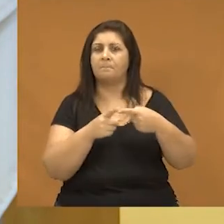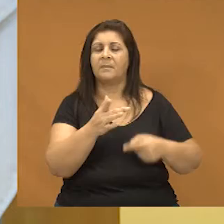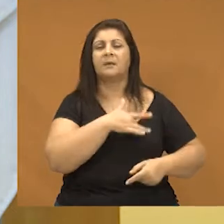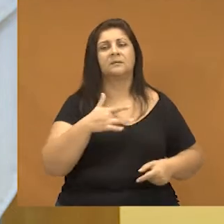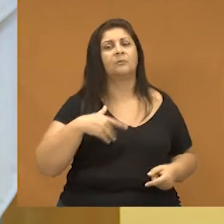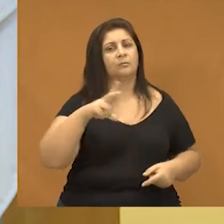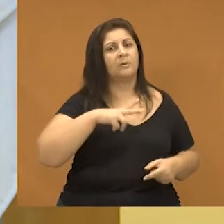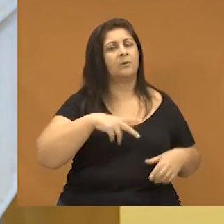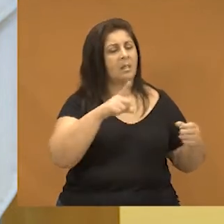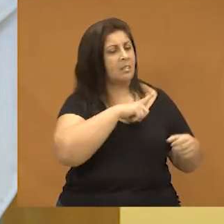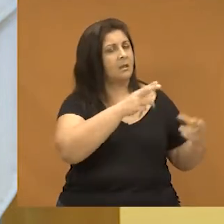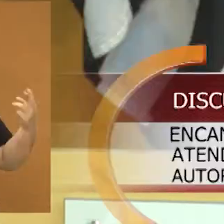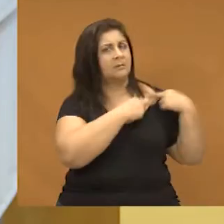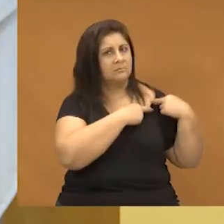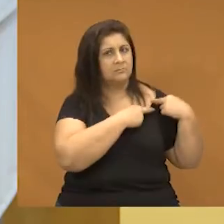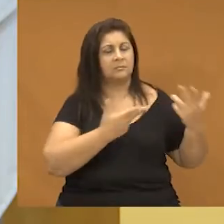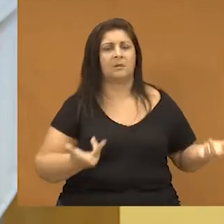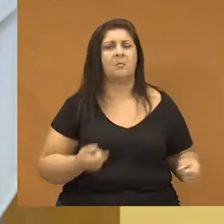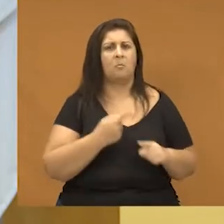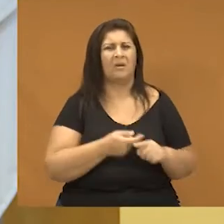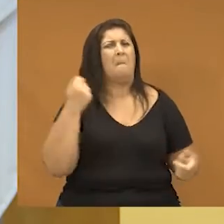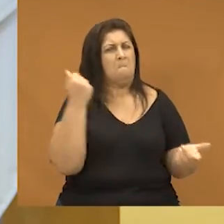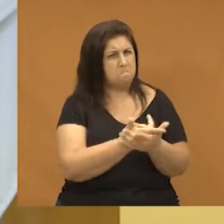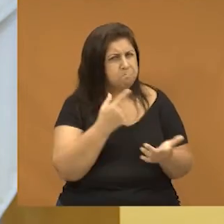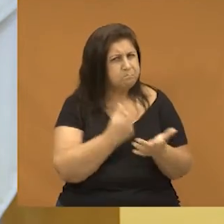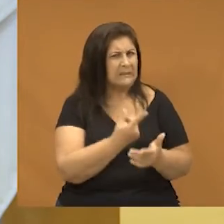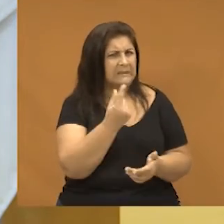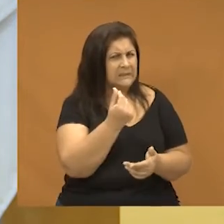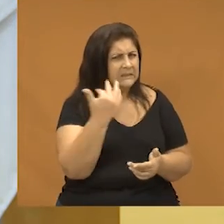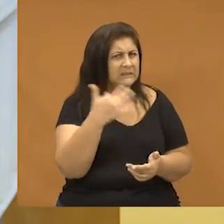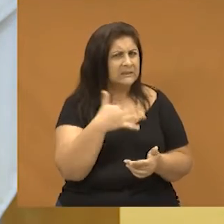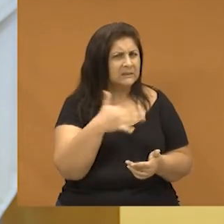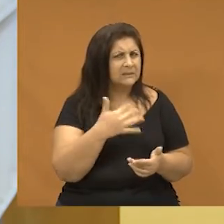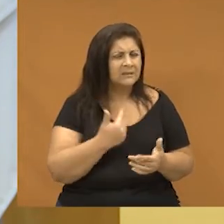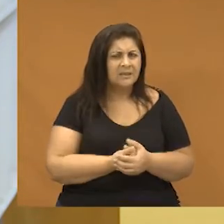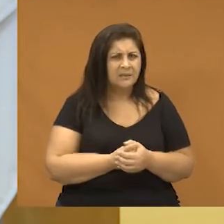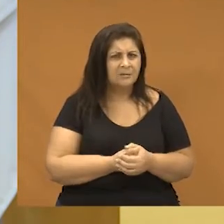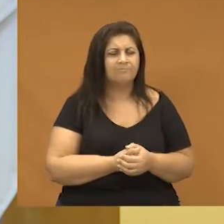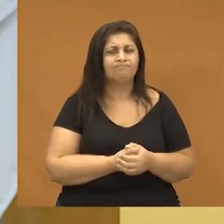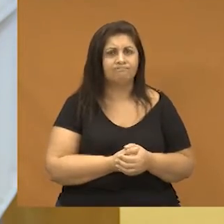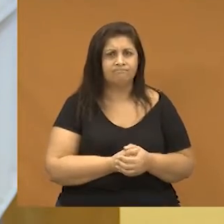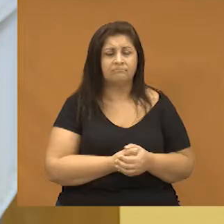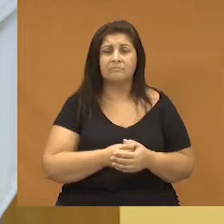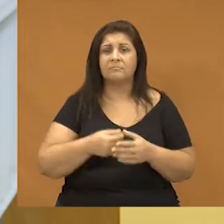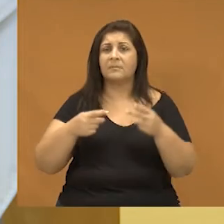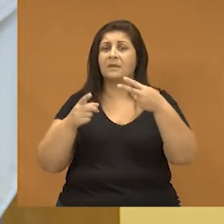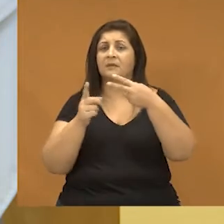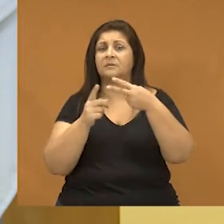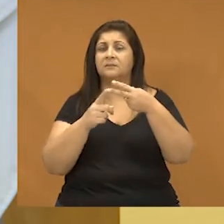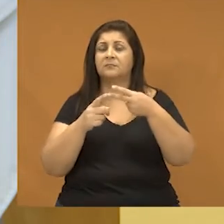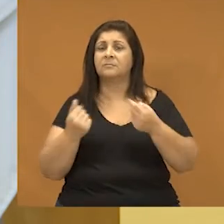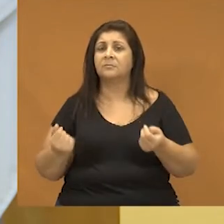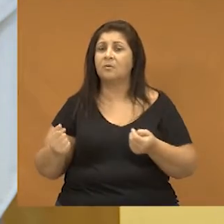com a sua responsabilidade, porque cobram caro, porque faturam muito nesse país. E segundo, que a gente